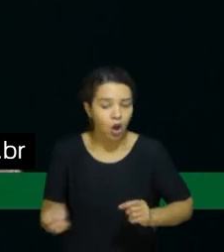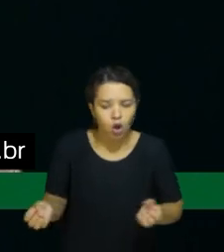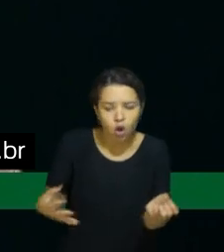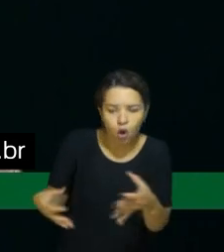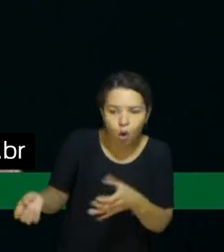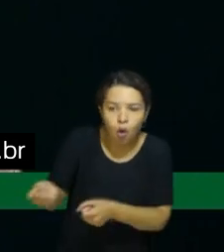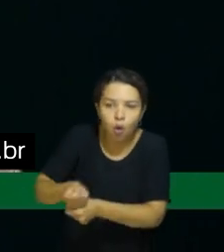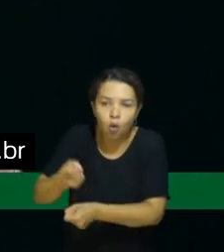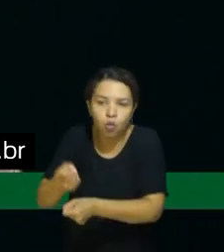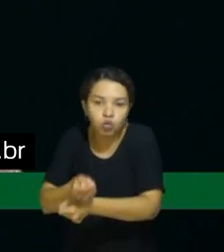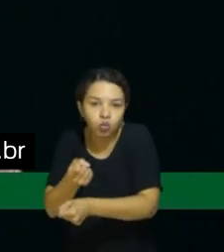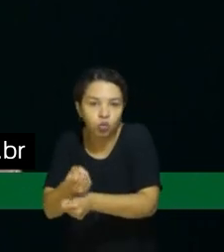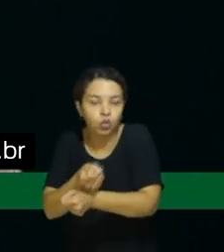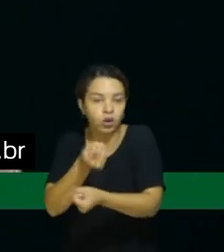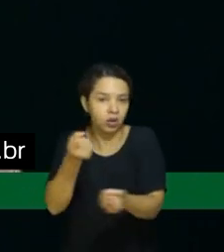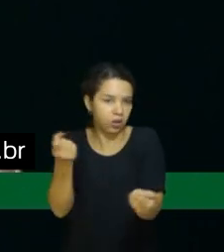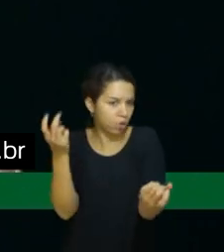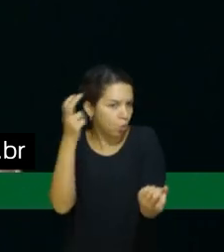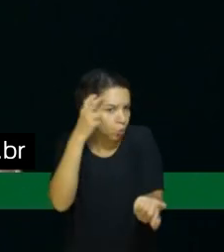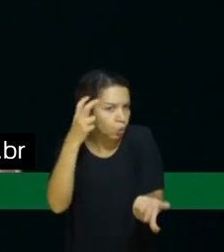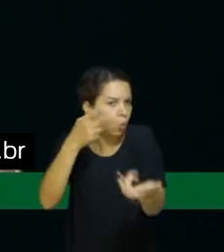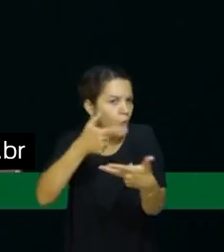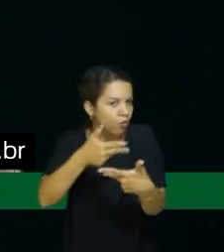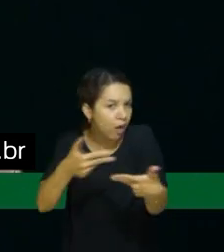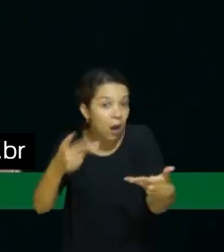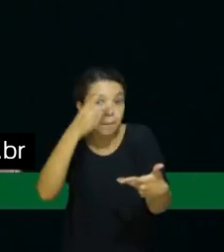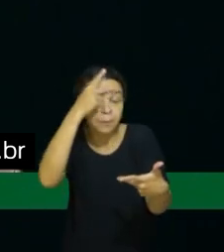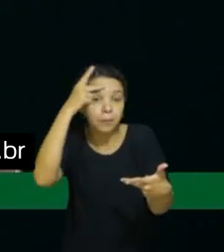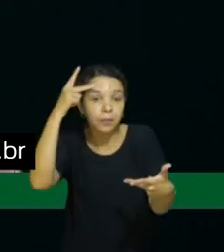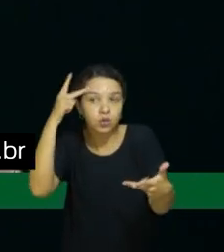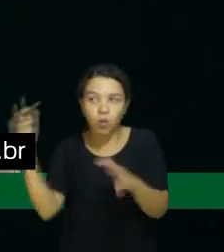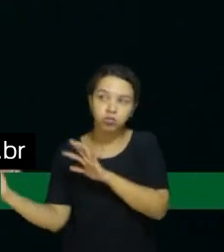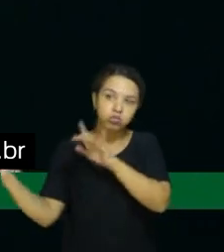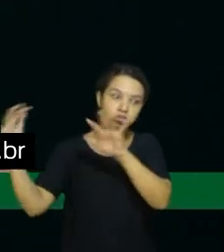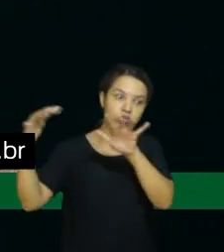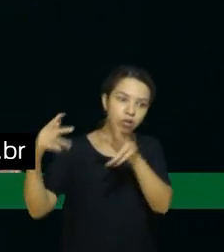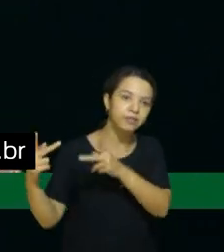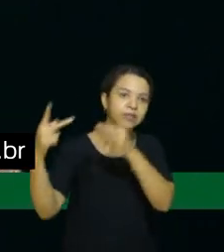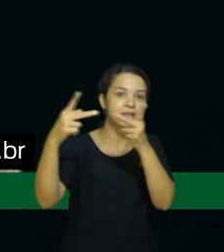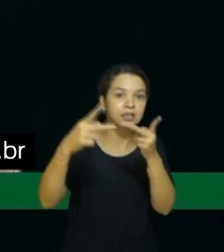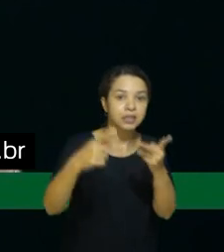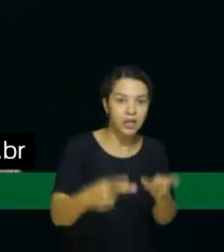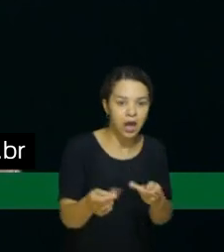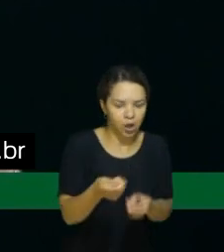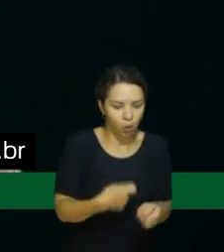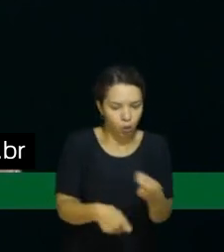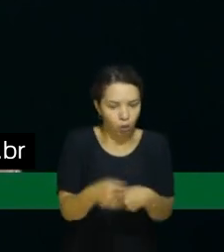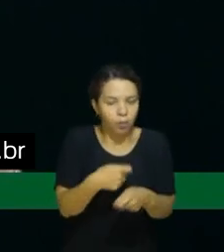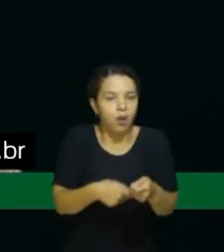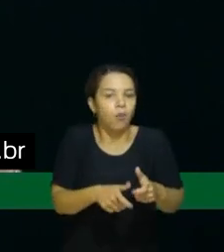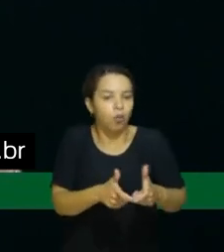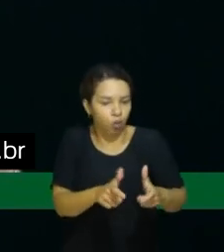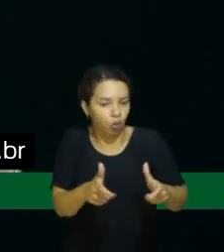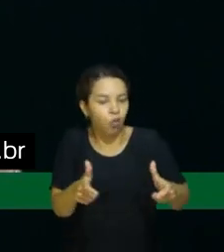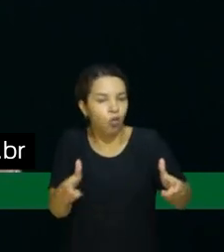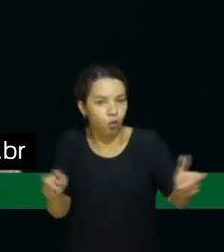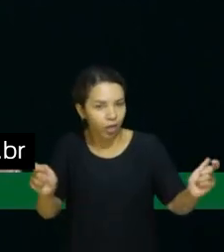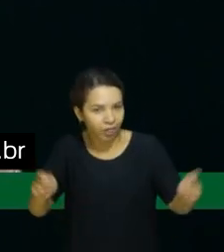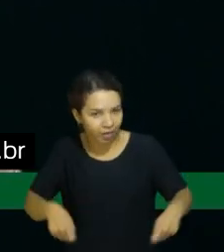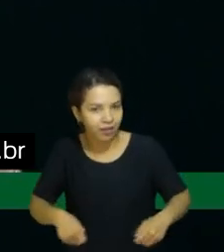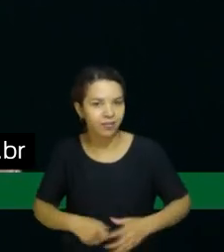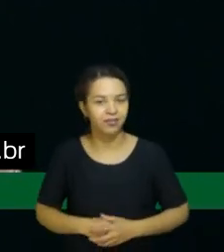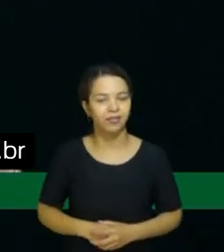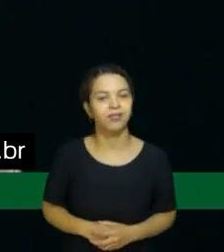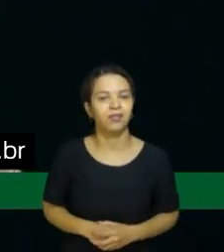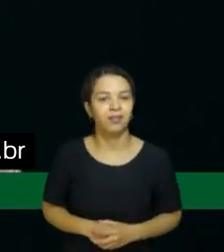terra e deixar aqui o seu seus recursos fazendo com que a nossa economia cada vez mais cresça Blumenau que se